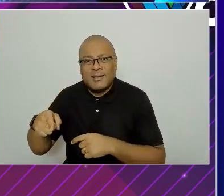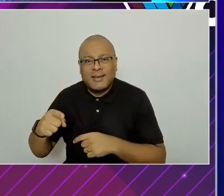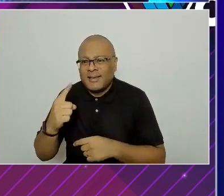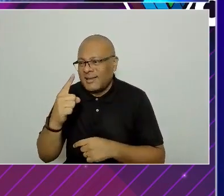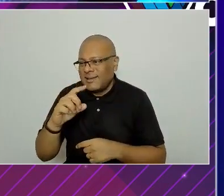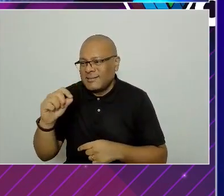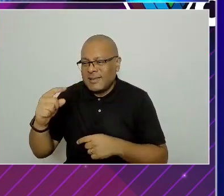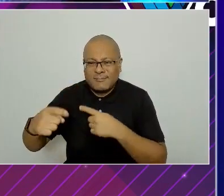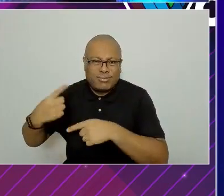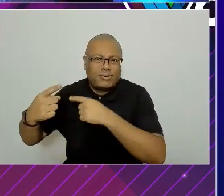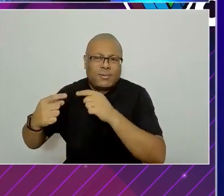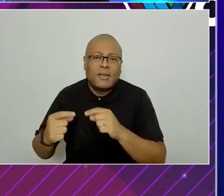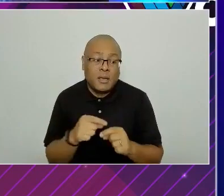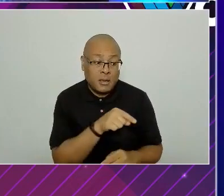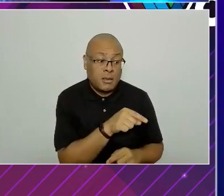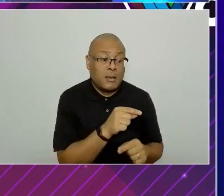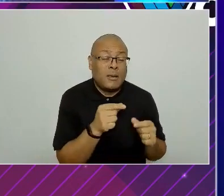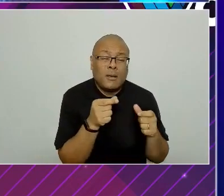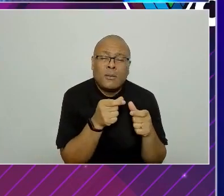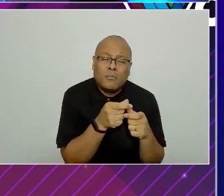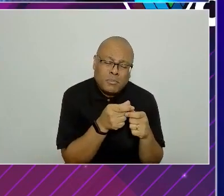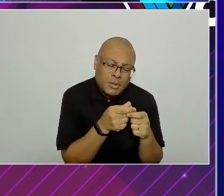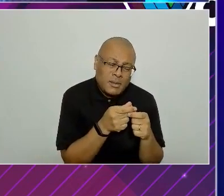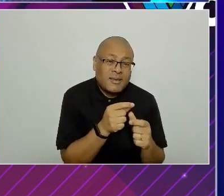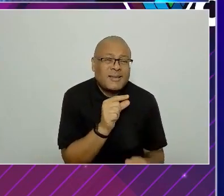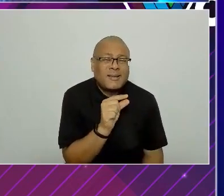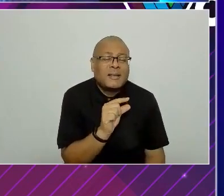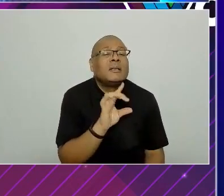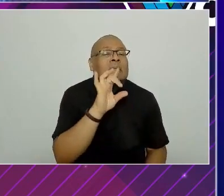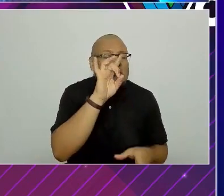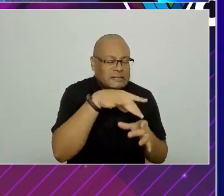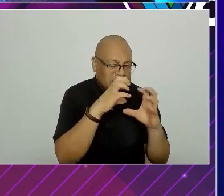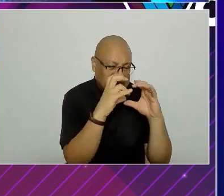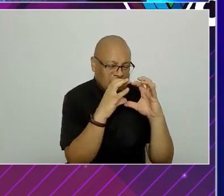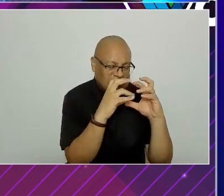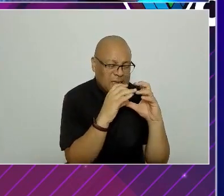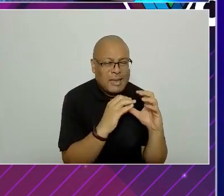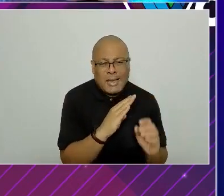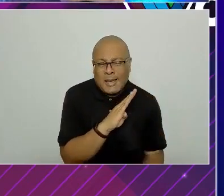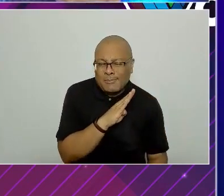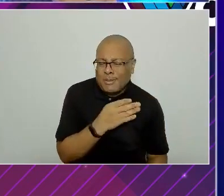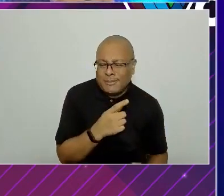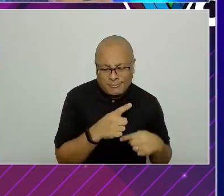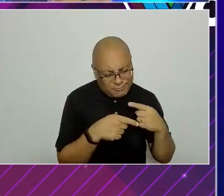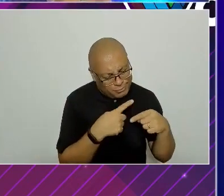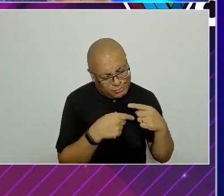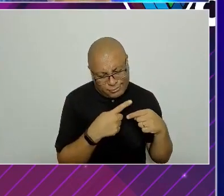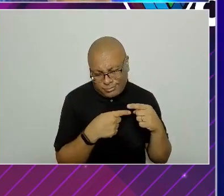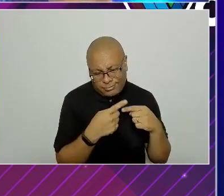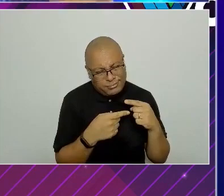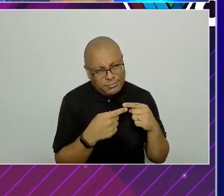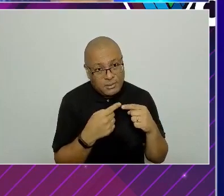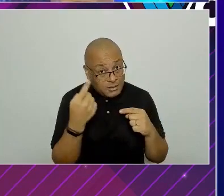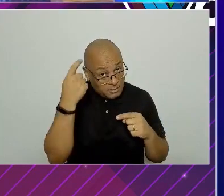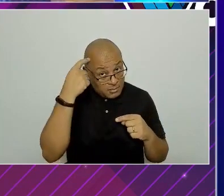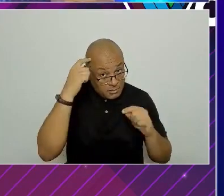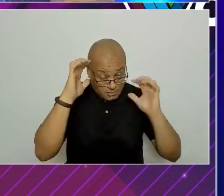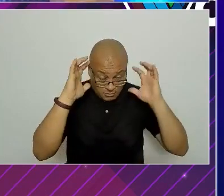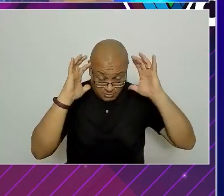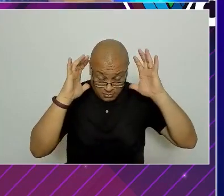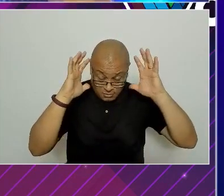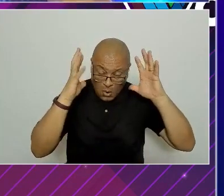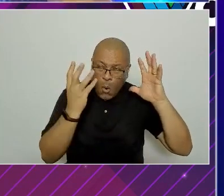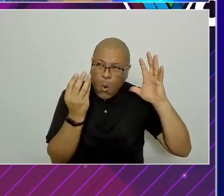estruturas pequenas, né, que nós temos, mas que são bilhões, né? Então, só vai construindo na sua cabeça como que poderia